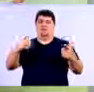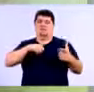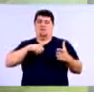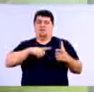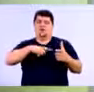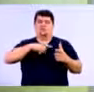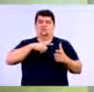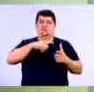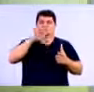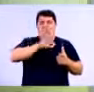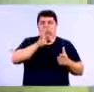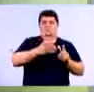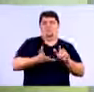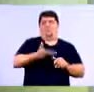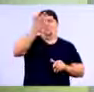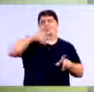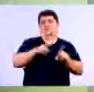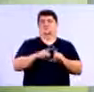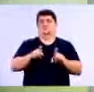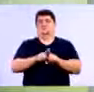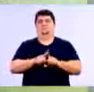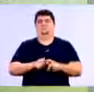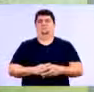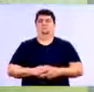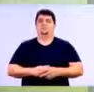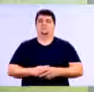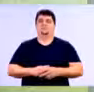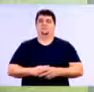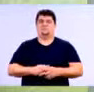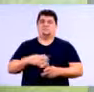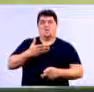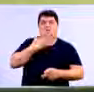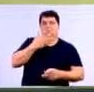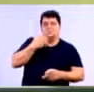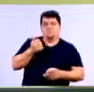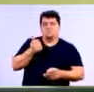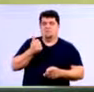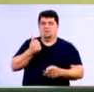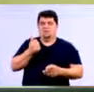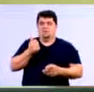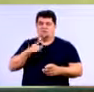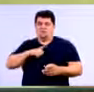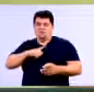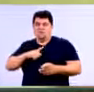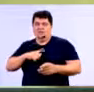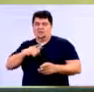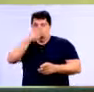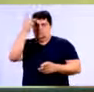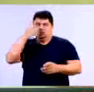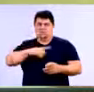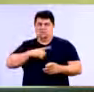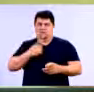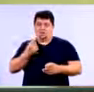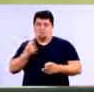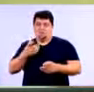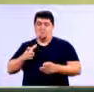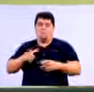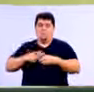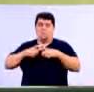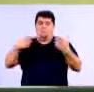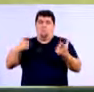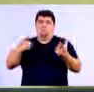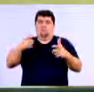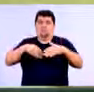sua taxa de ganho nesse período de tempo. Então, assim, melhores oportunidades são oferecidas para aquelas pessoas que têm maior volume de recursos